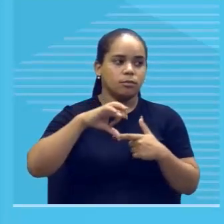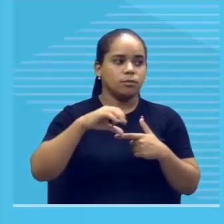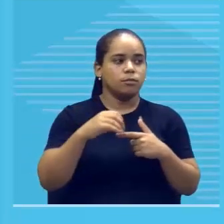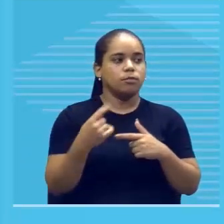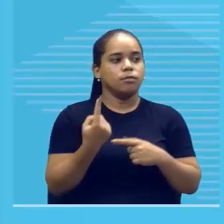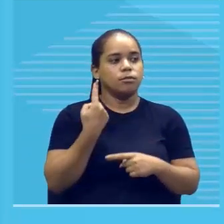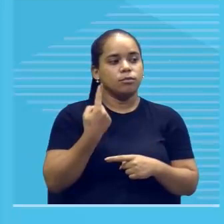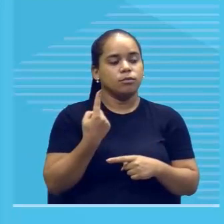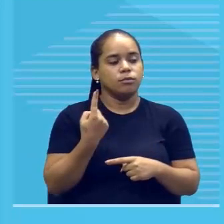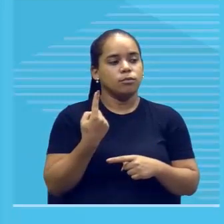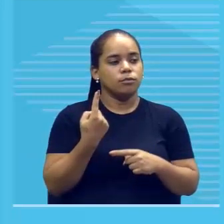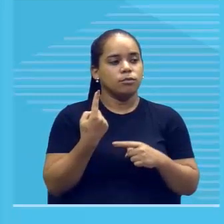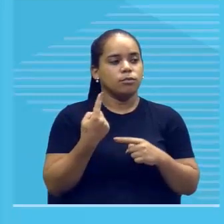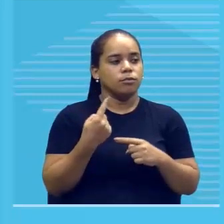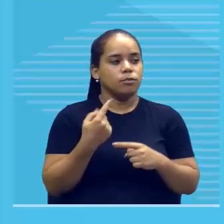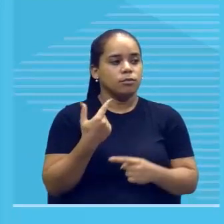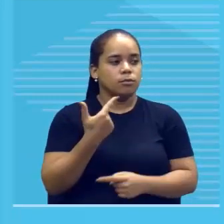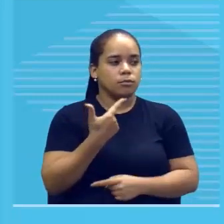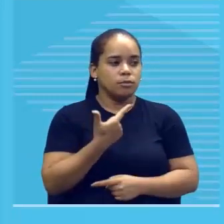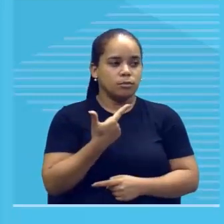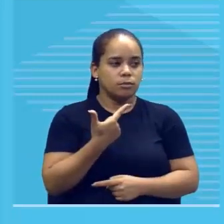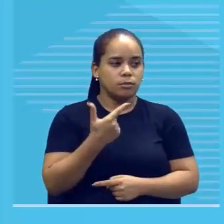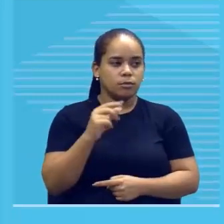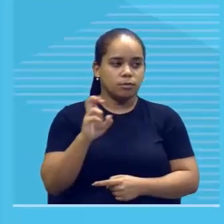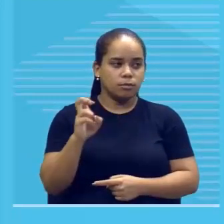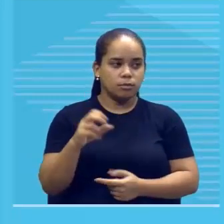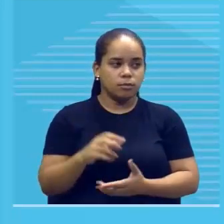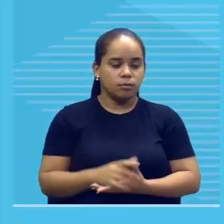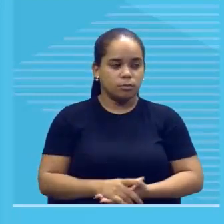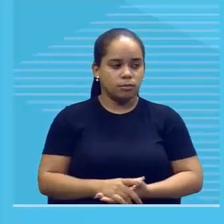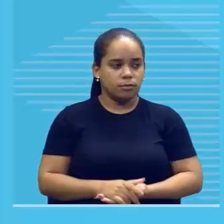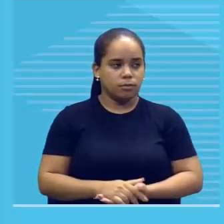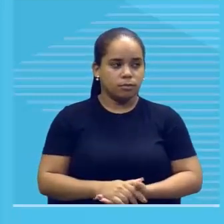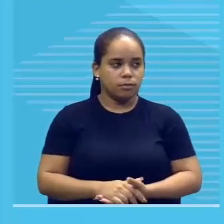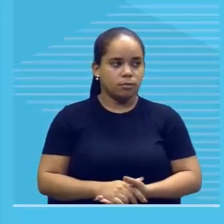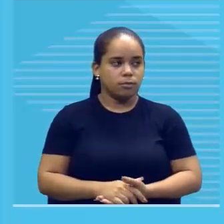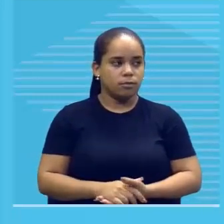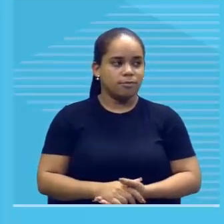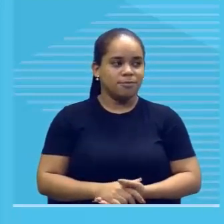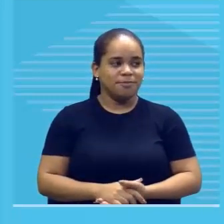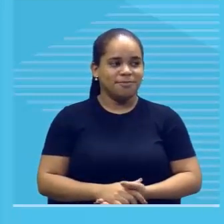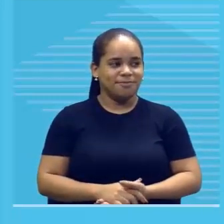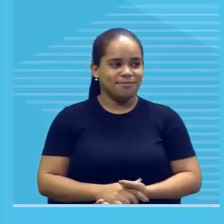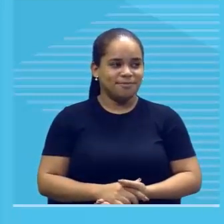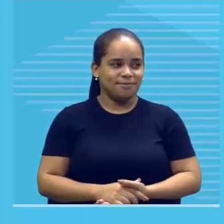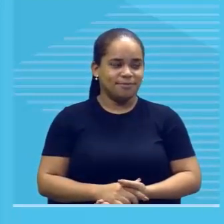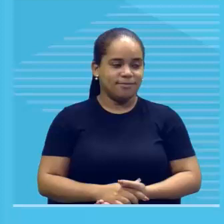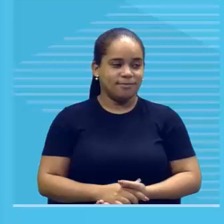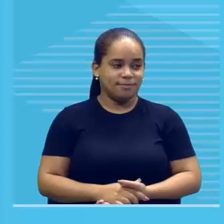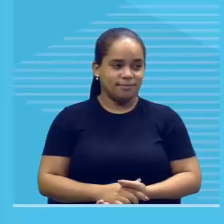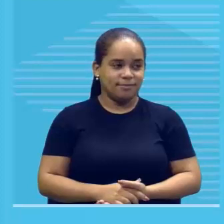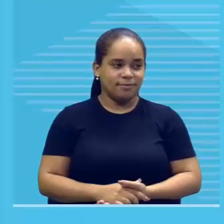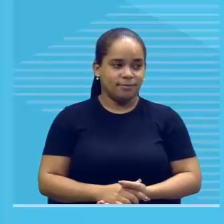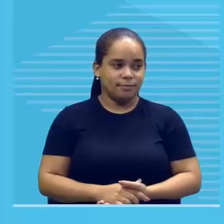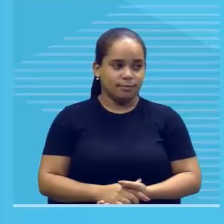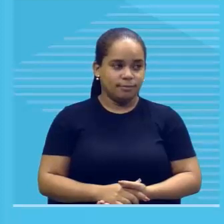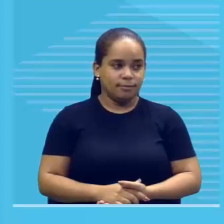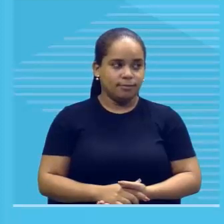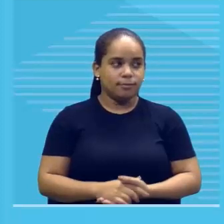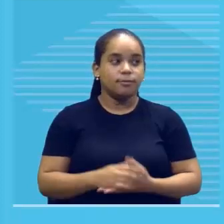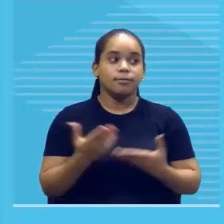um dividir por nós aqui olha da 25 pai aí o ladrão olha aí ó